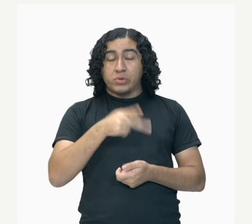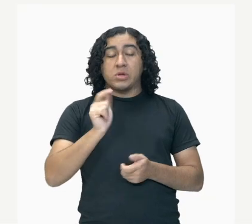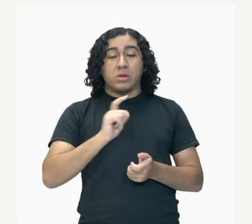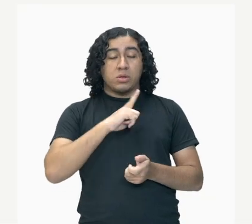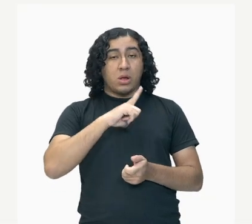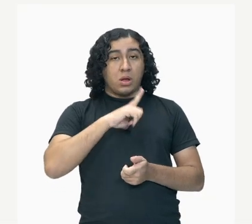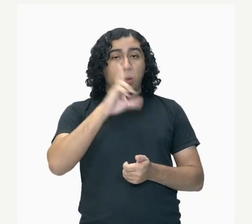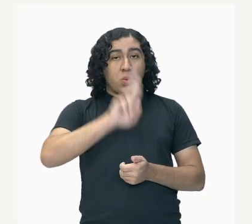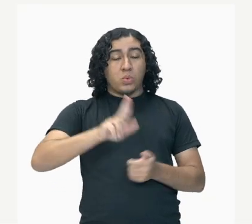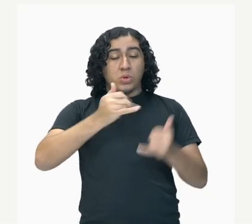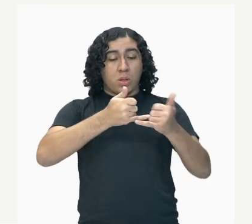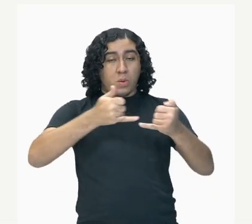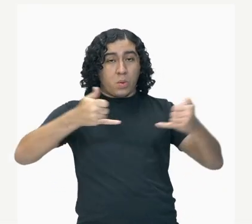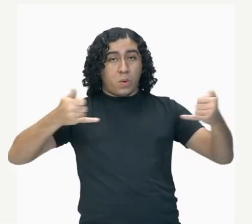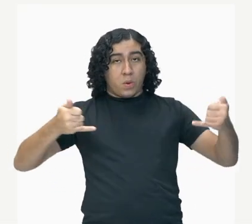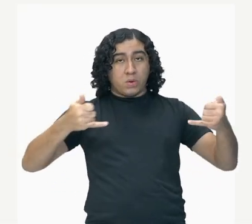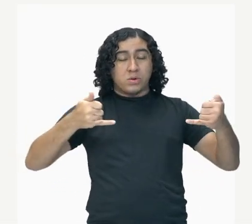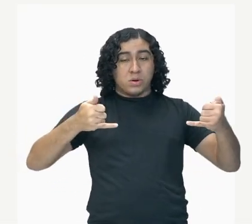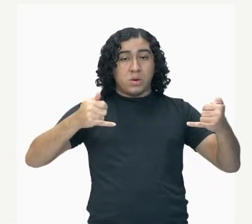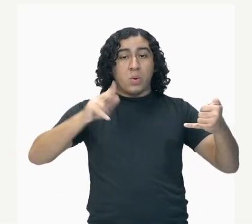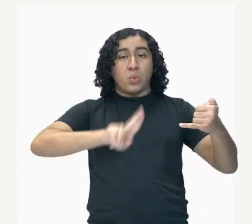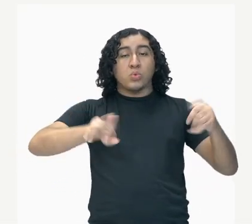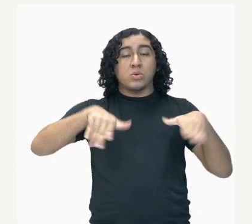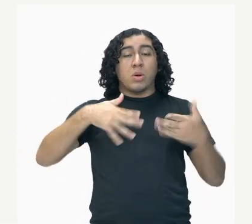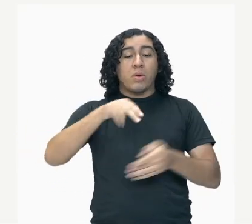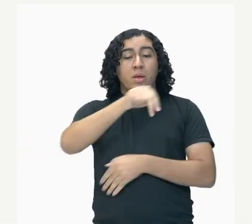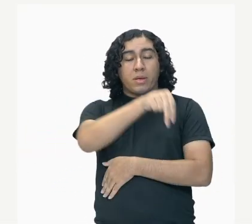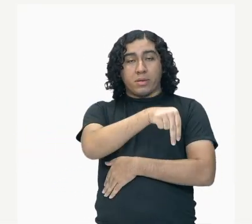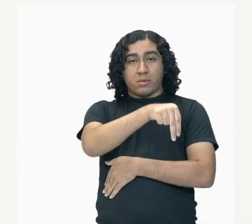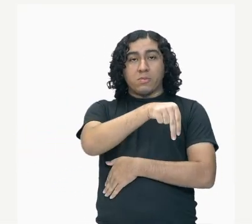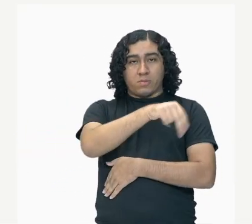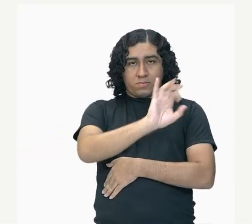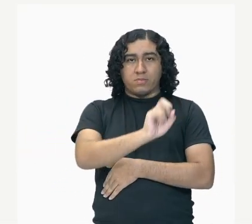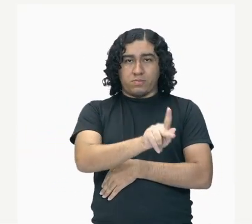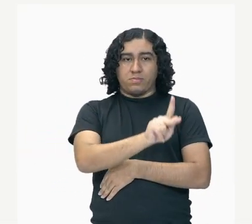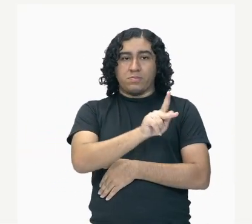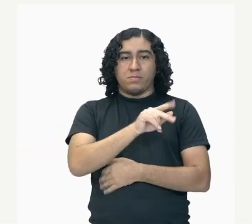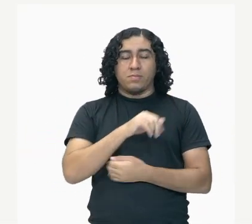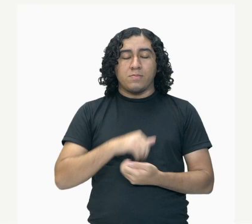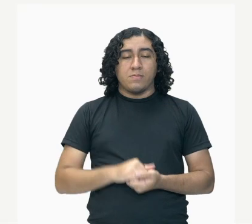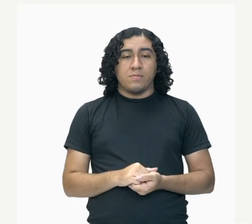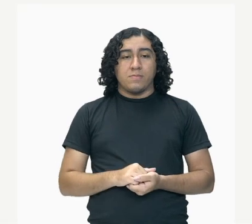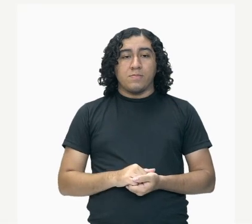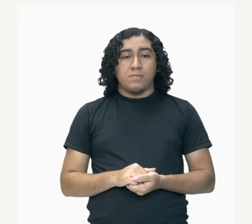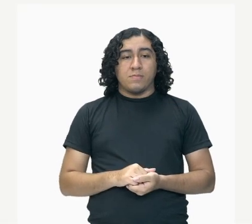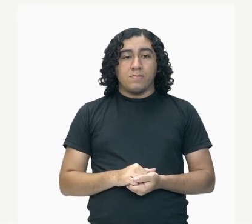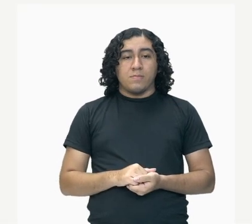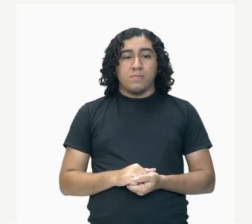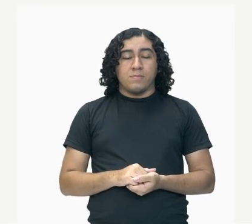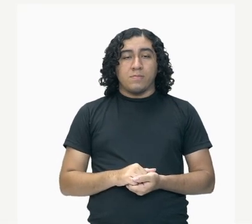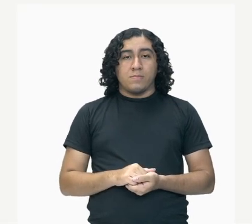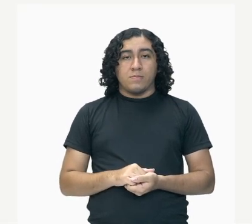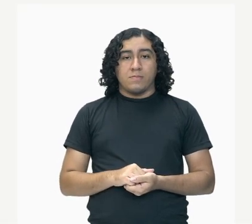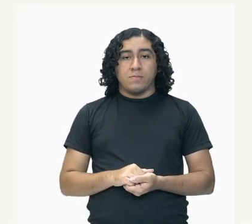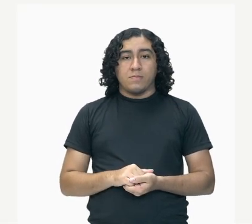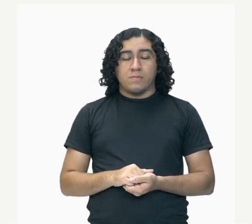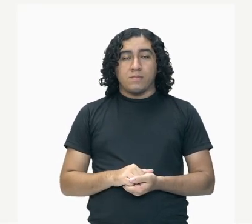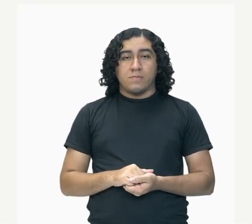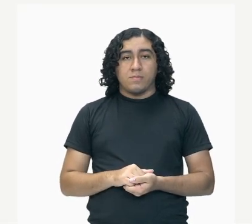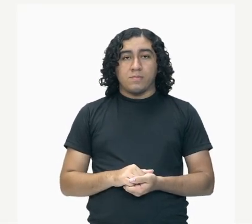força na corda que é medida aqui ó em Newtons tá no sistema internacional todas essas unidades são do